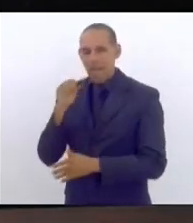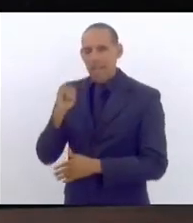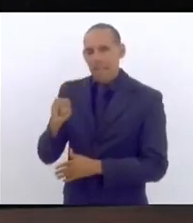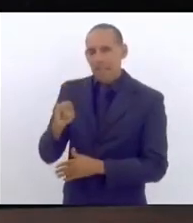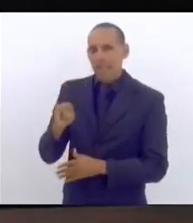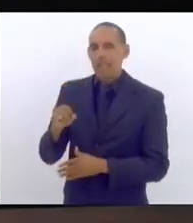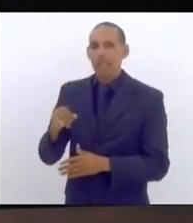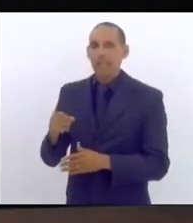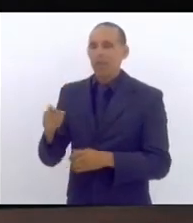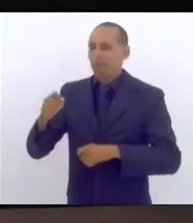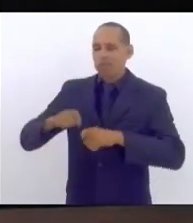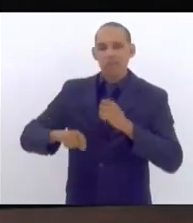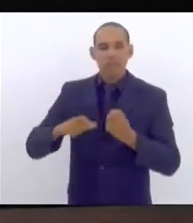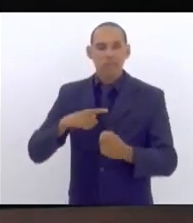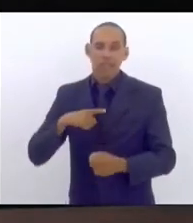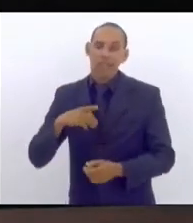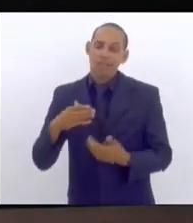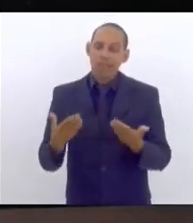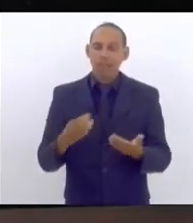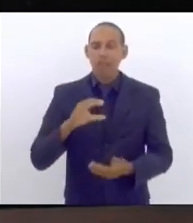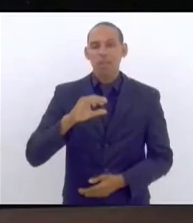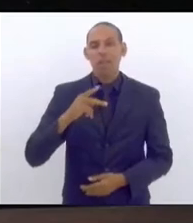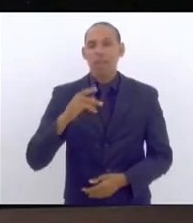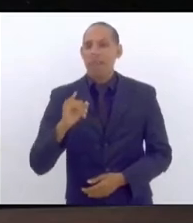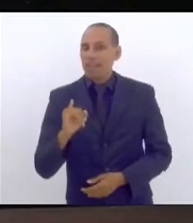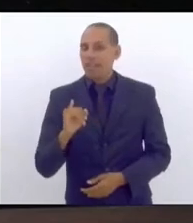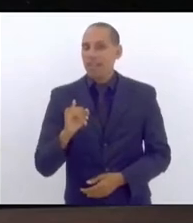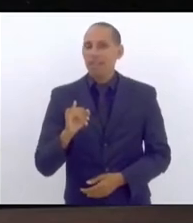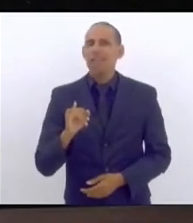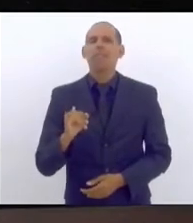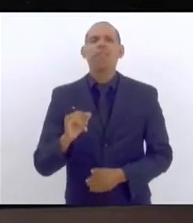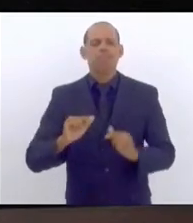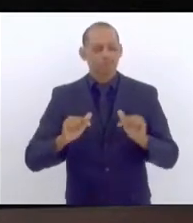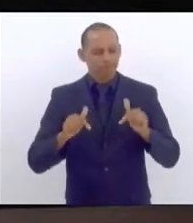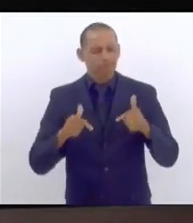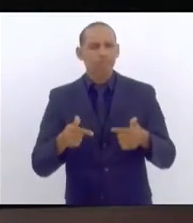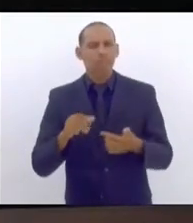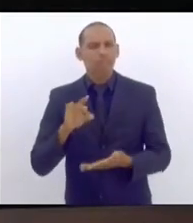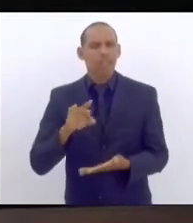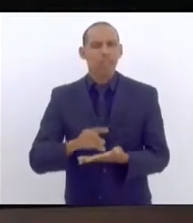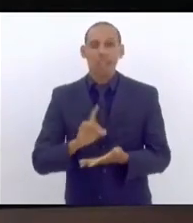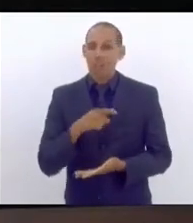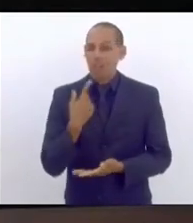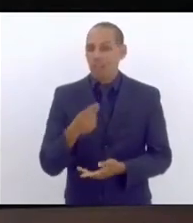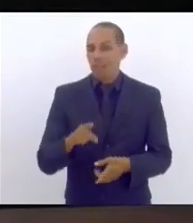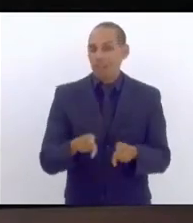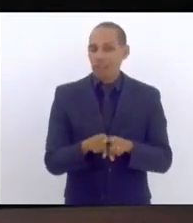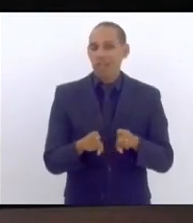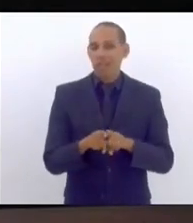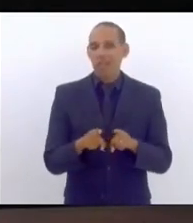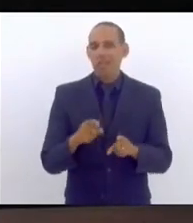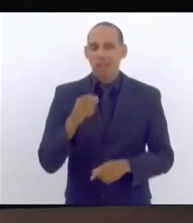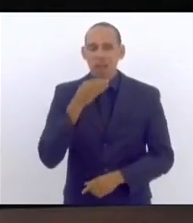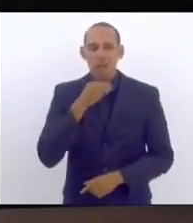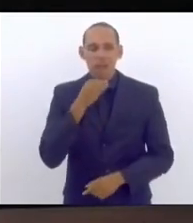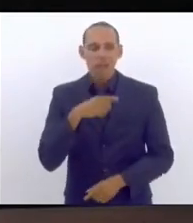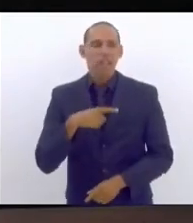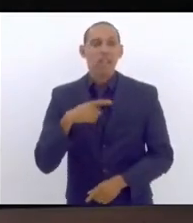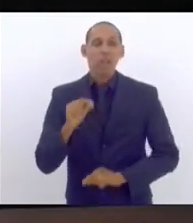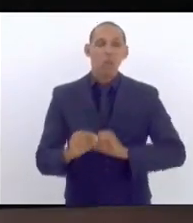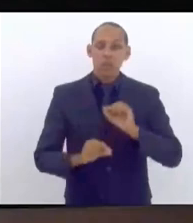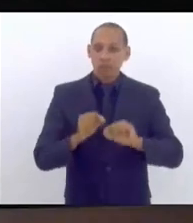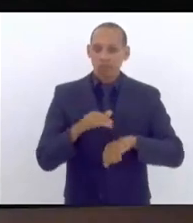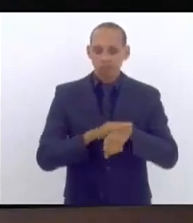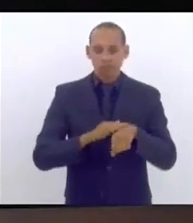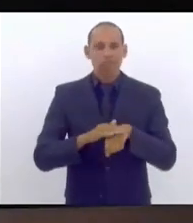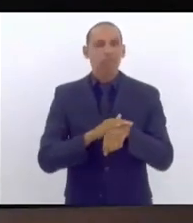Então, essa foi uma CPI muito atuante e nós tivemos a oportunidade de